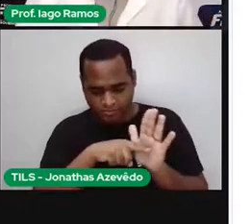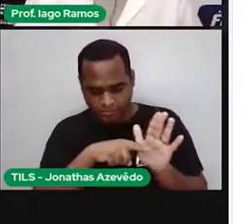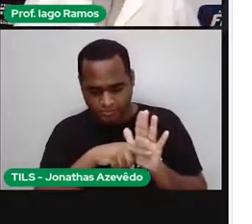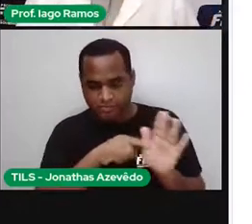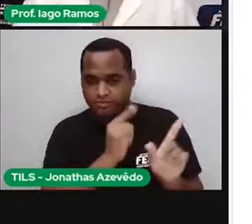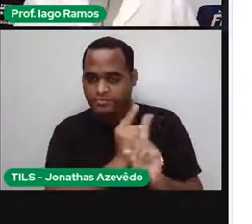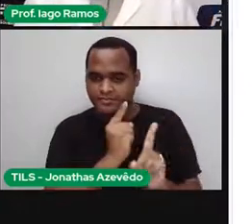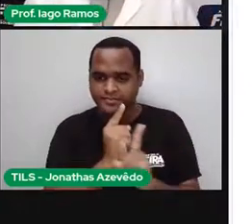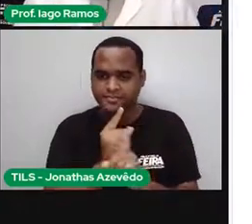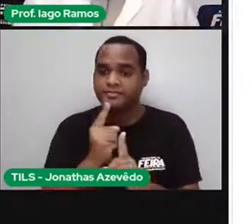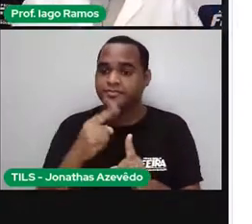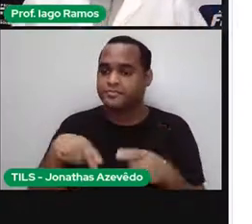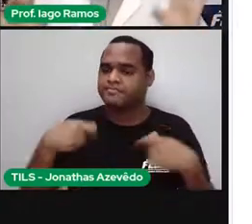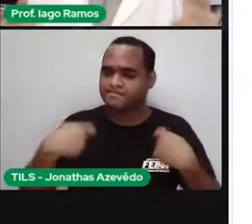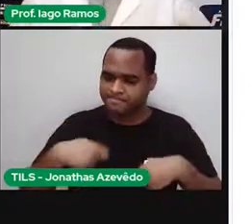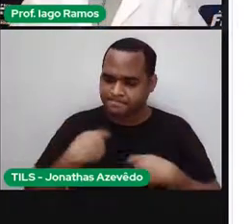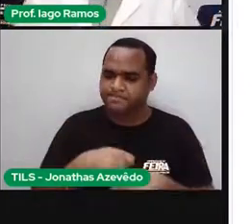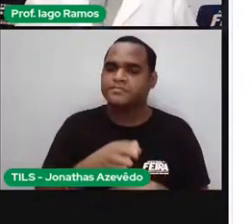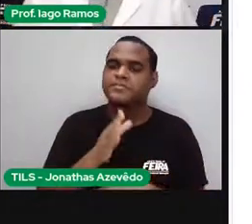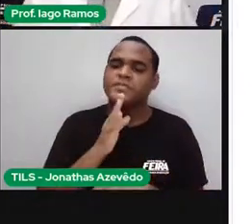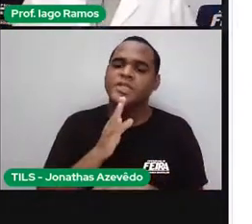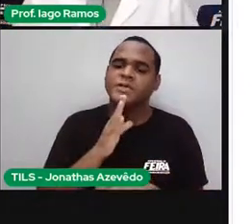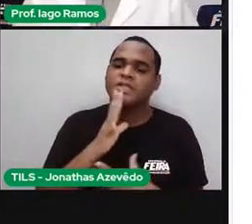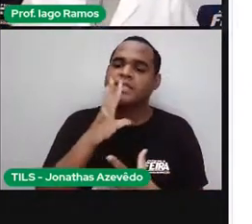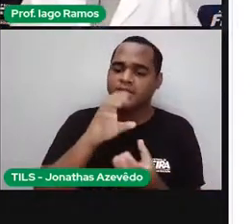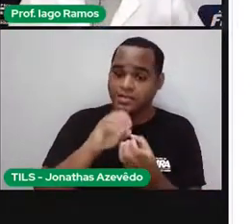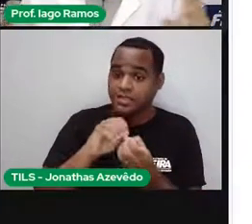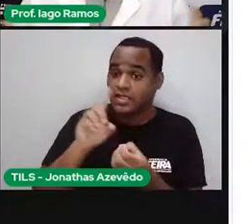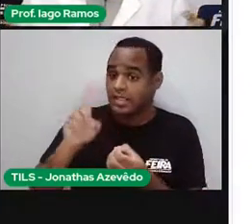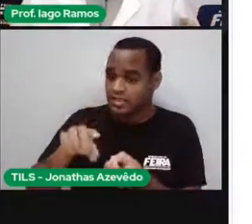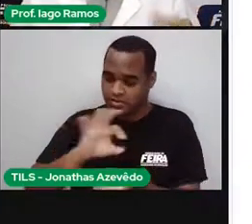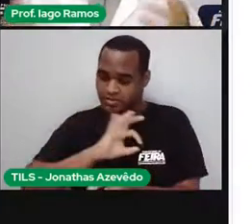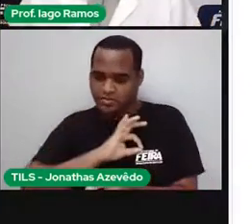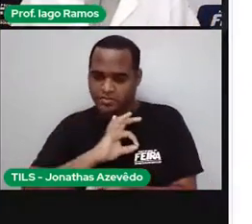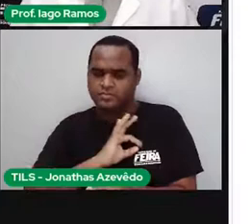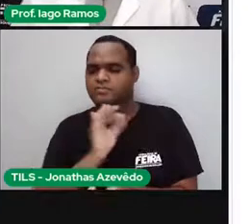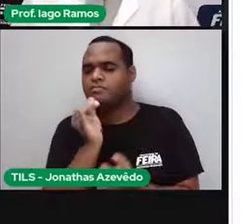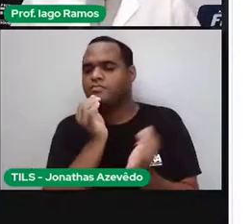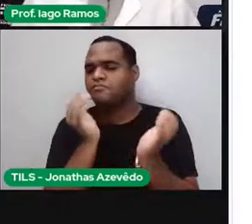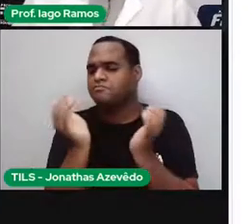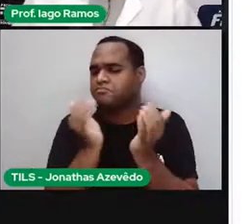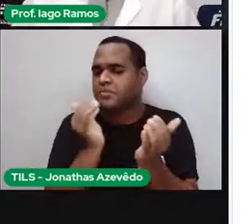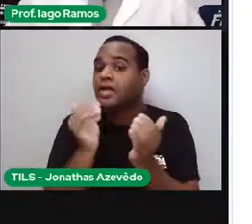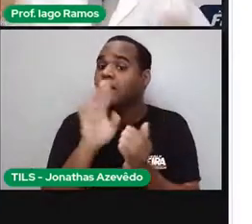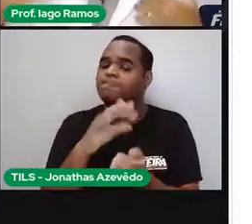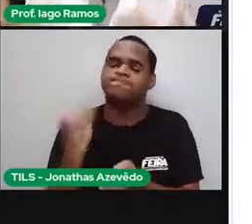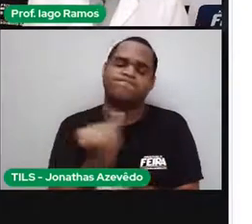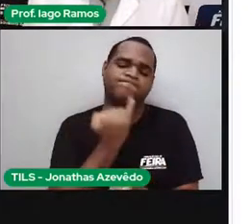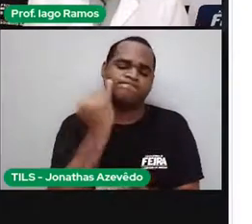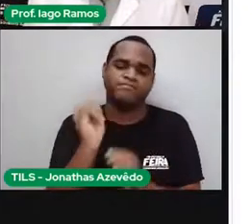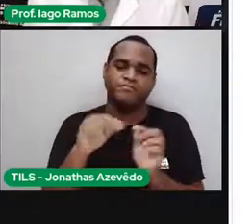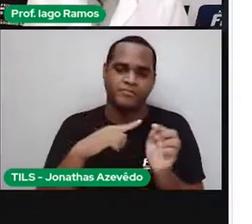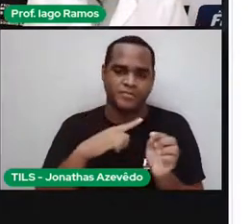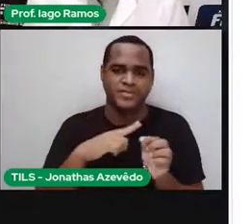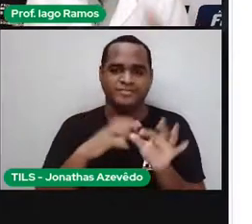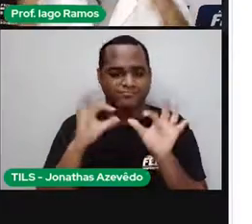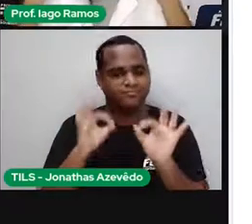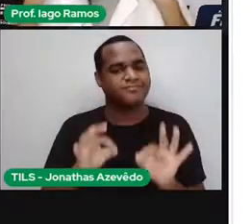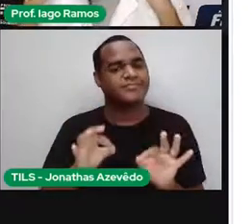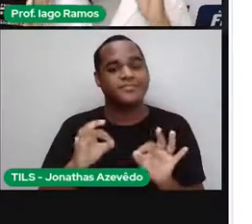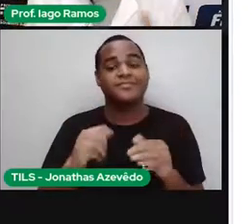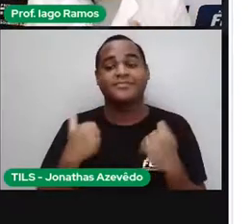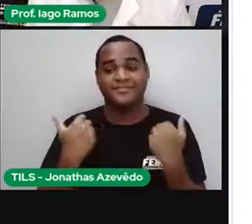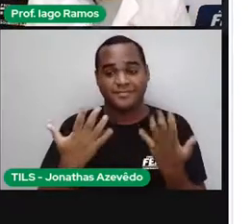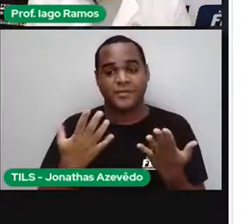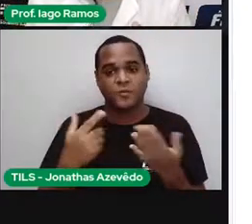conhecer algumas coisas mas a investigação policial por exemplo isso é muito importante então aqui